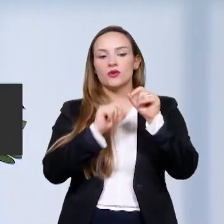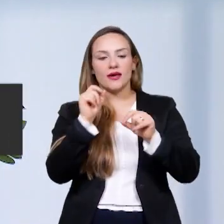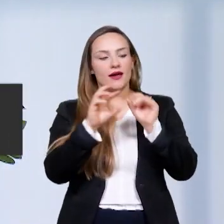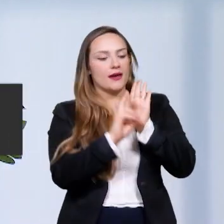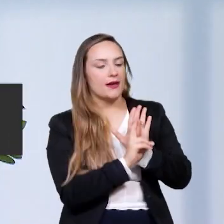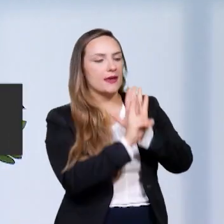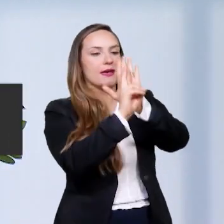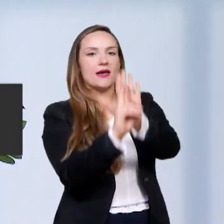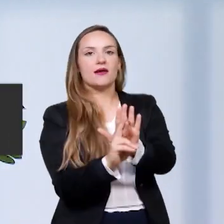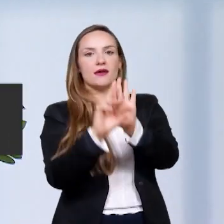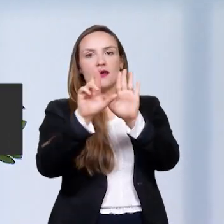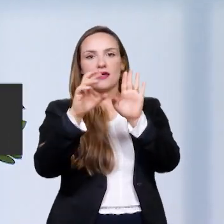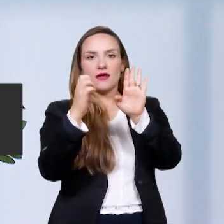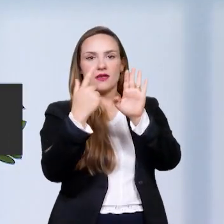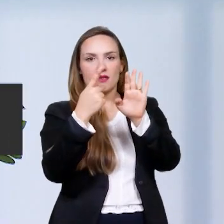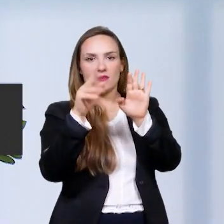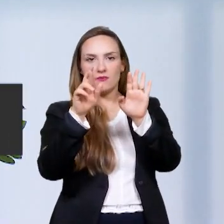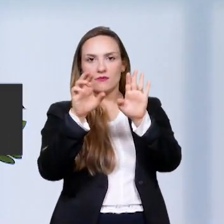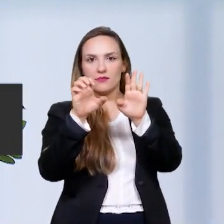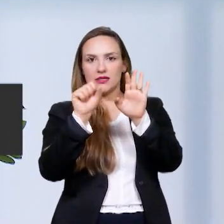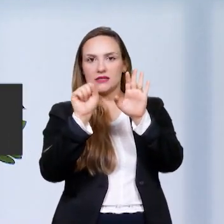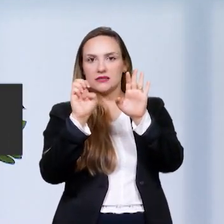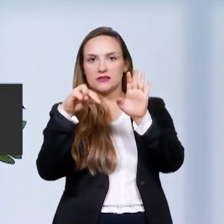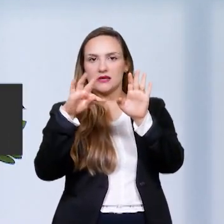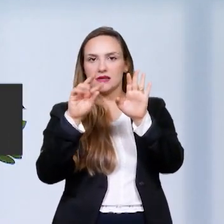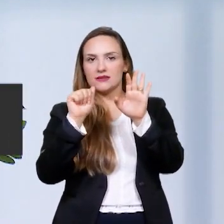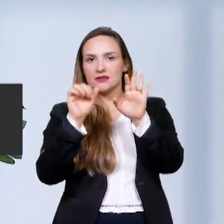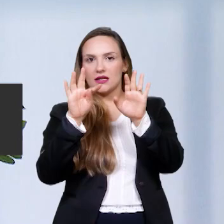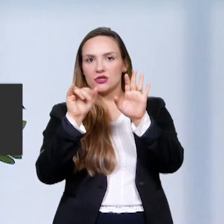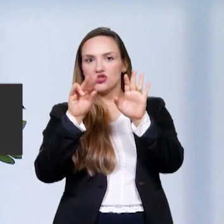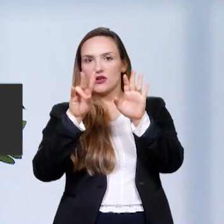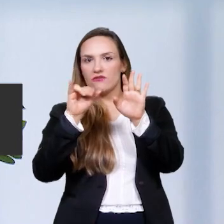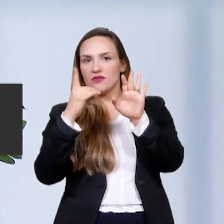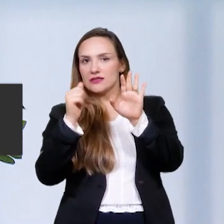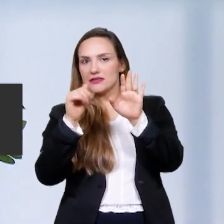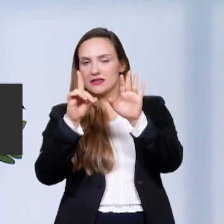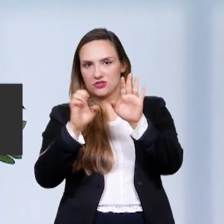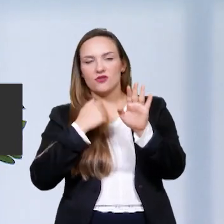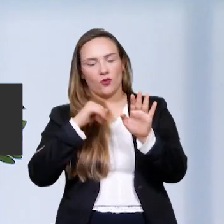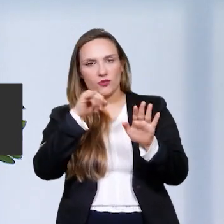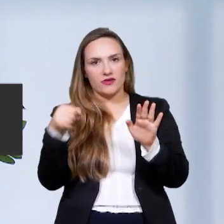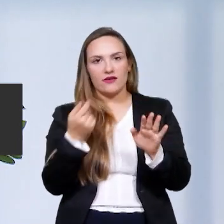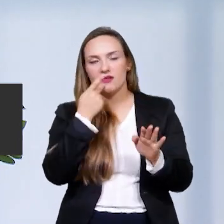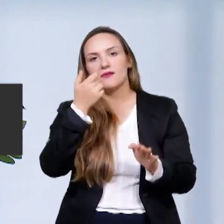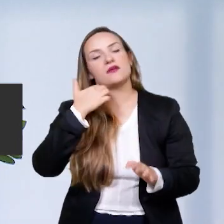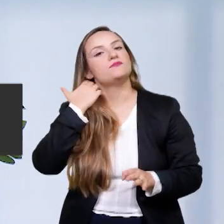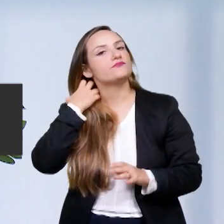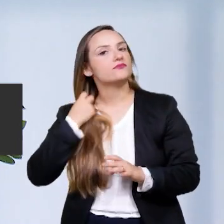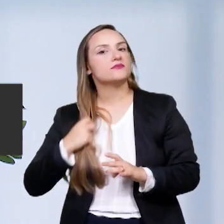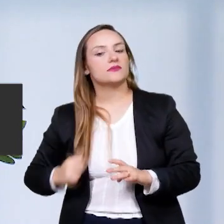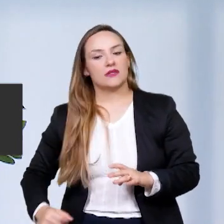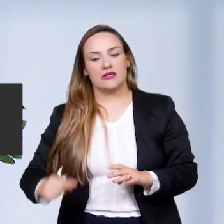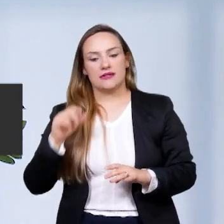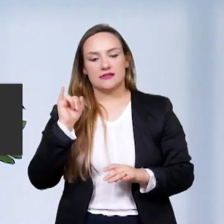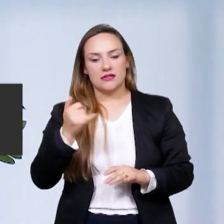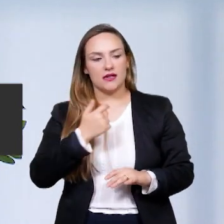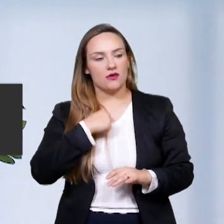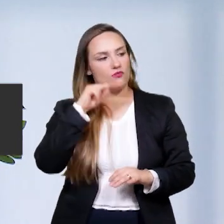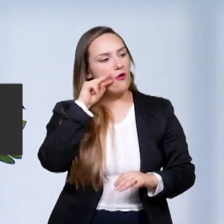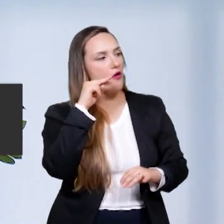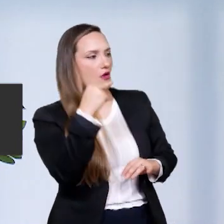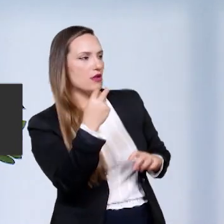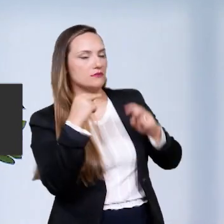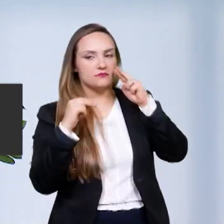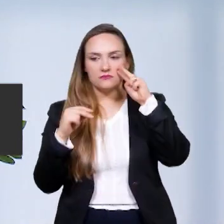porque nos reconhecer no outro faz com que você tenha expectativa de ser alguém um dia, né?